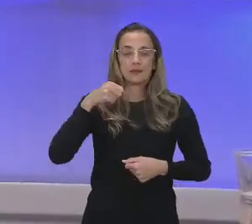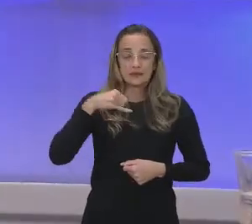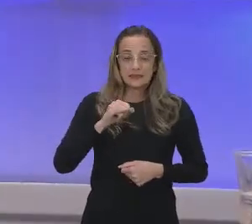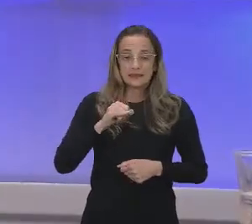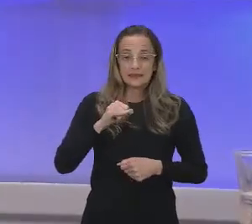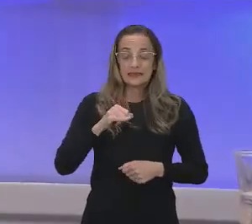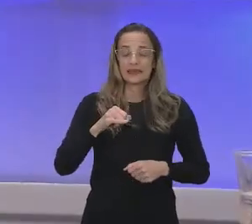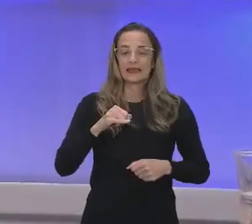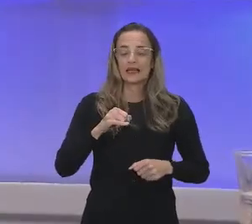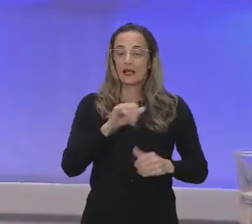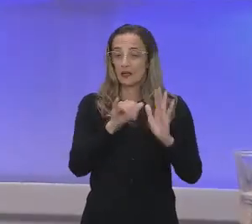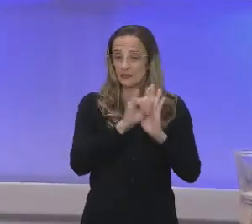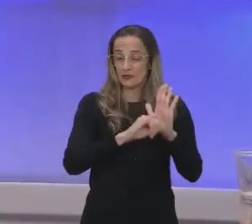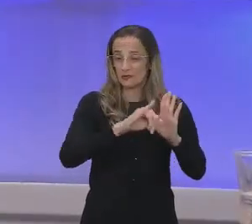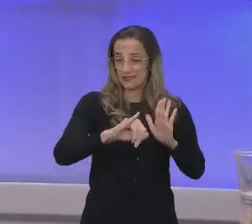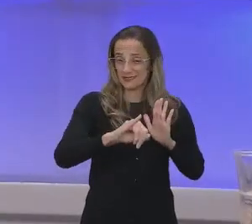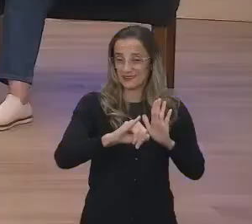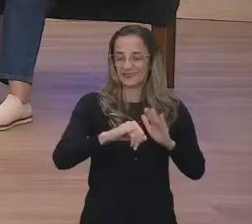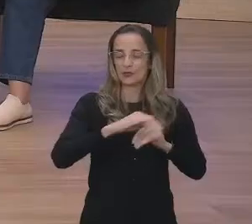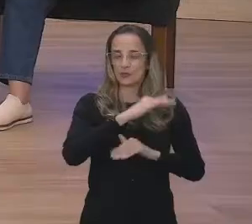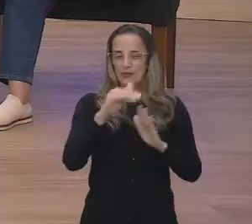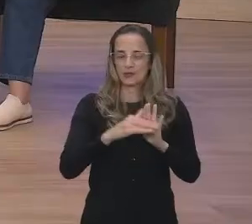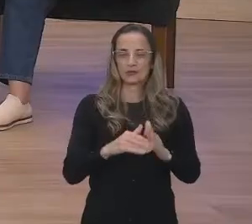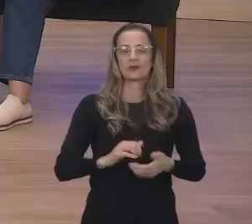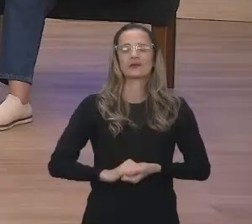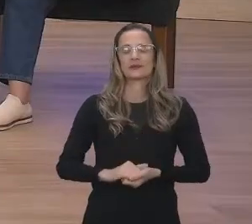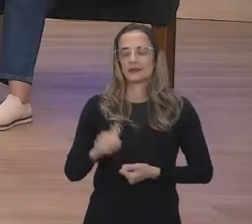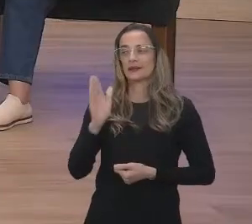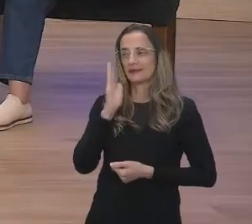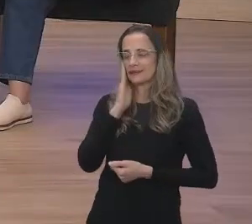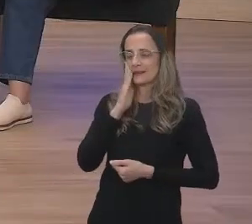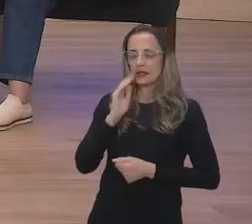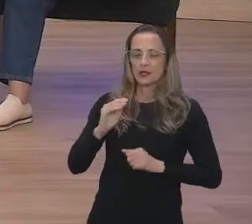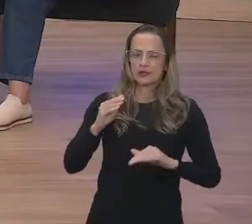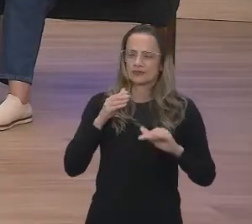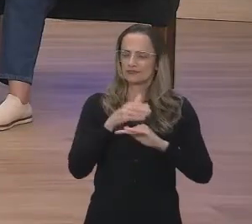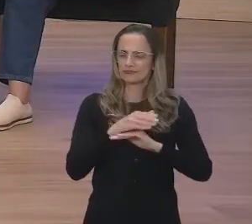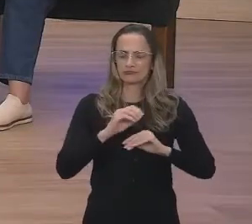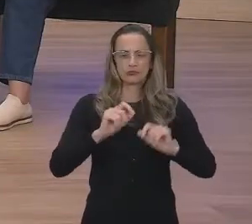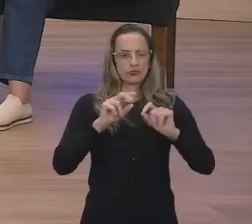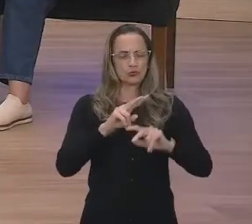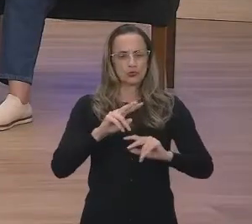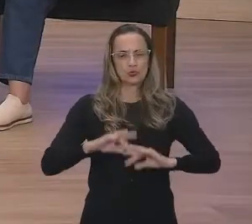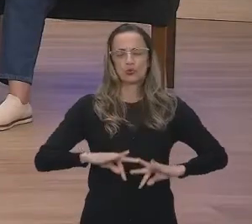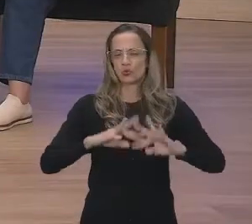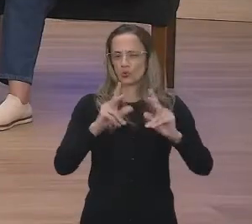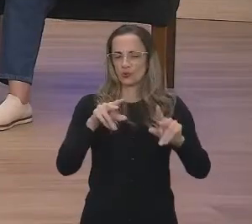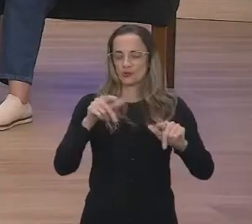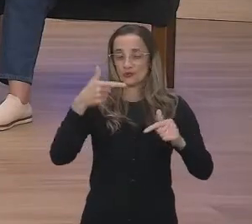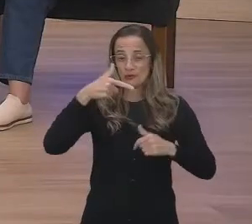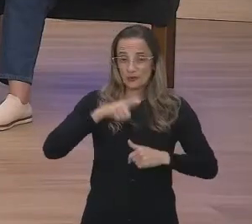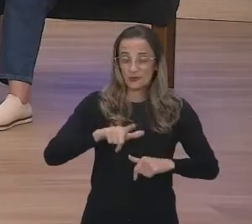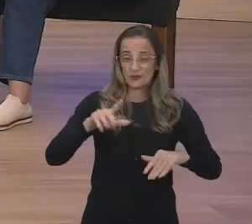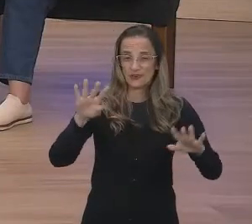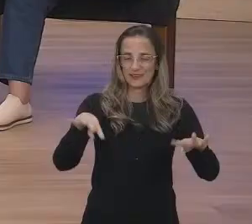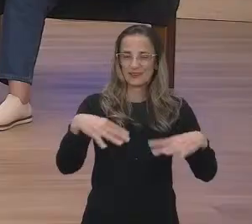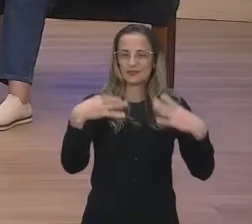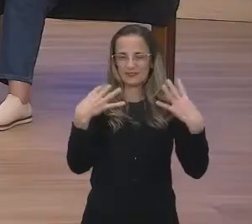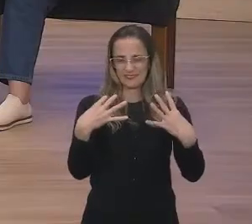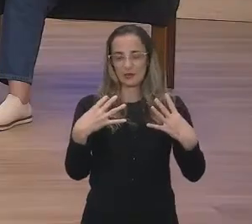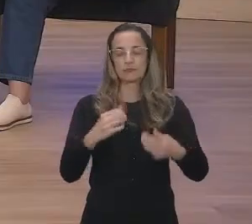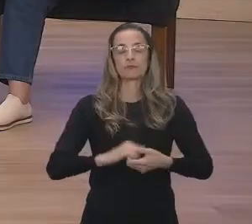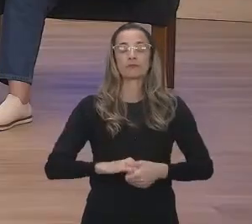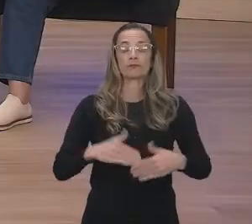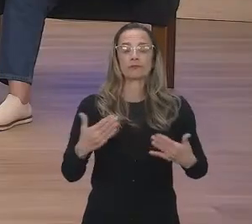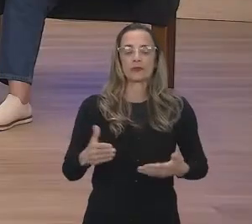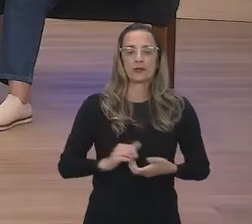mundo também. Com certeza. É importante saber se a gente está chegando para todo mundo, assim como o conhecimento